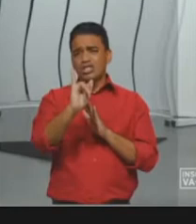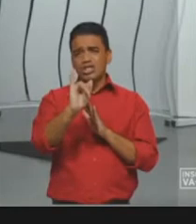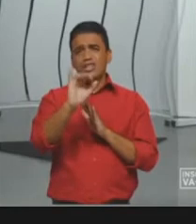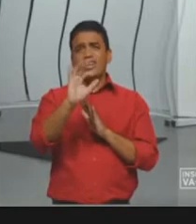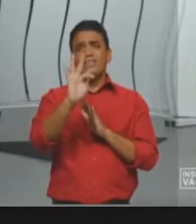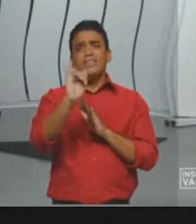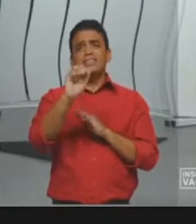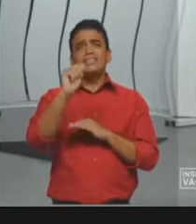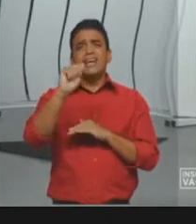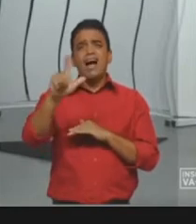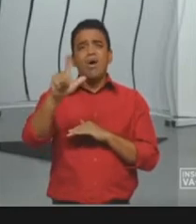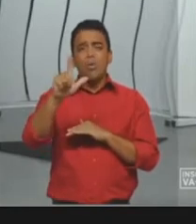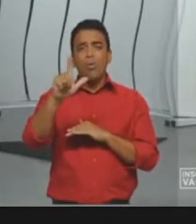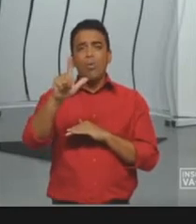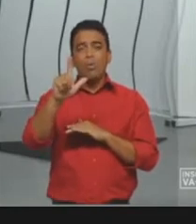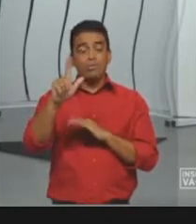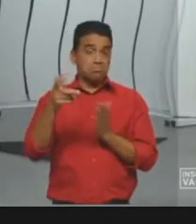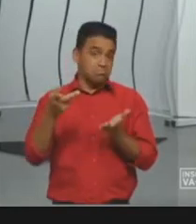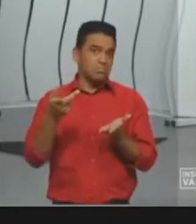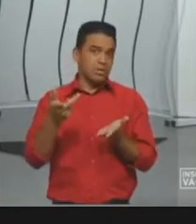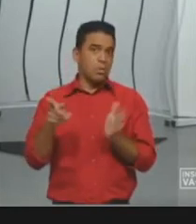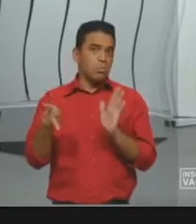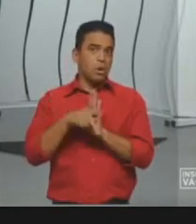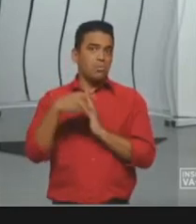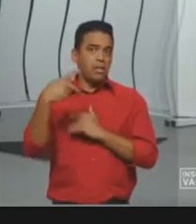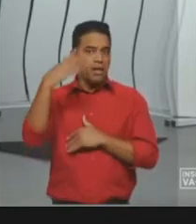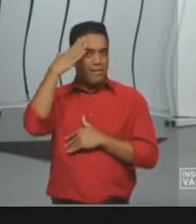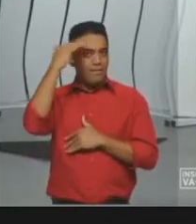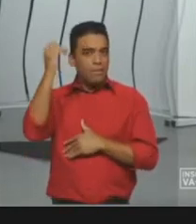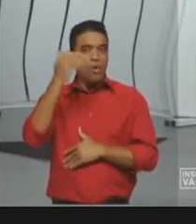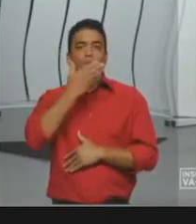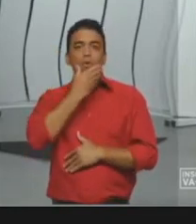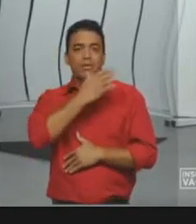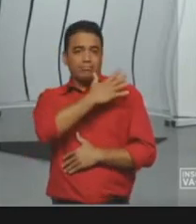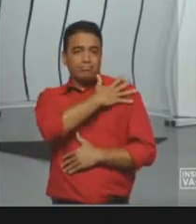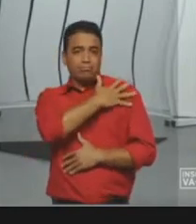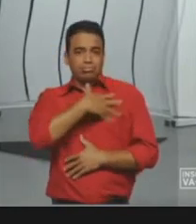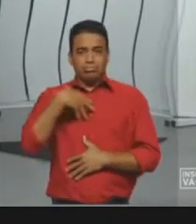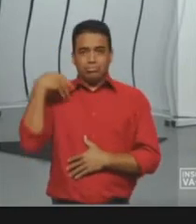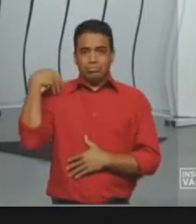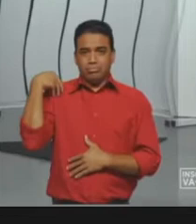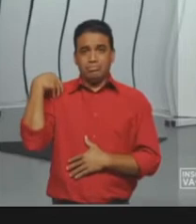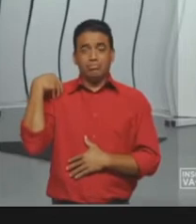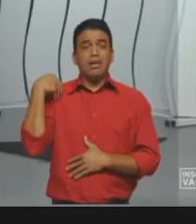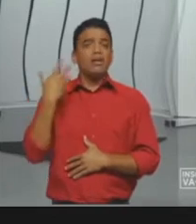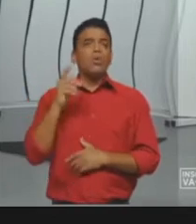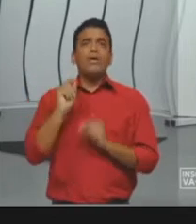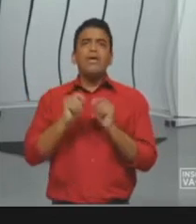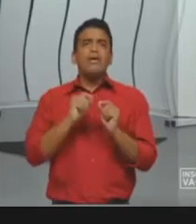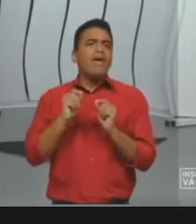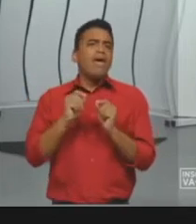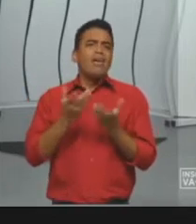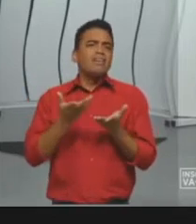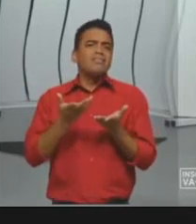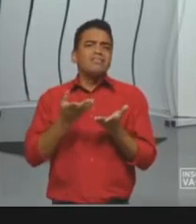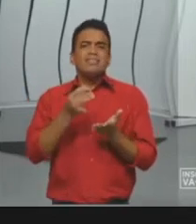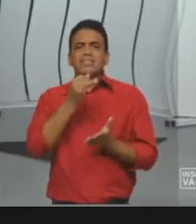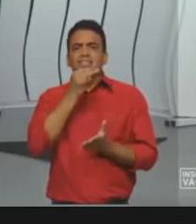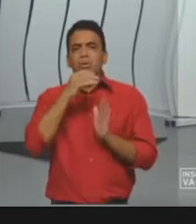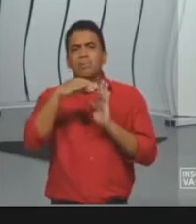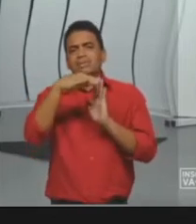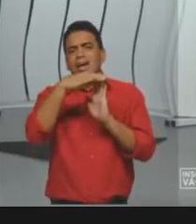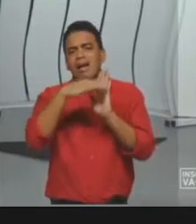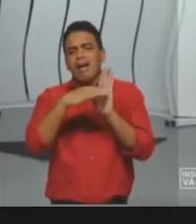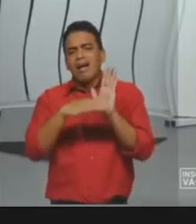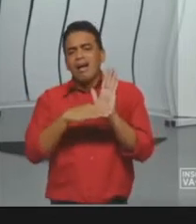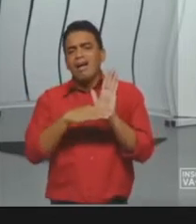do Aristóteles ainda era uma classificação artificial. Vamos entender o que é ser artificial quando pensamos em